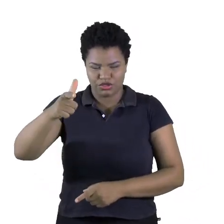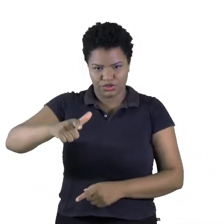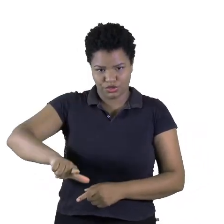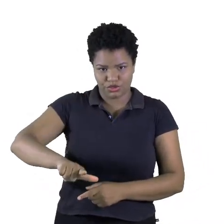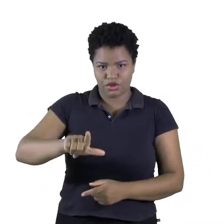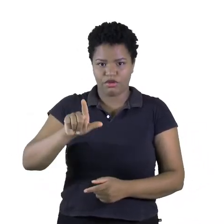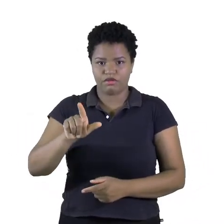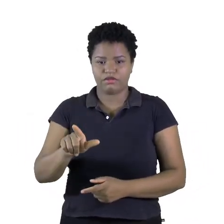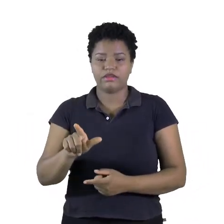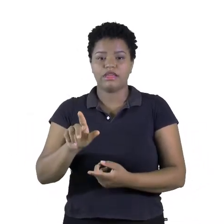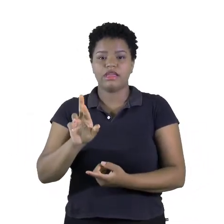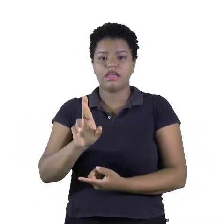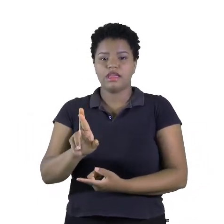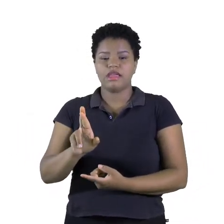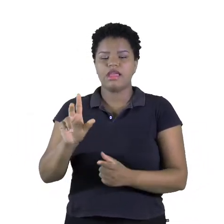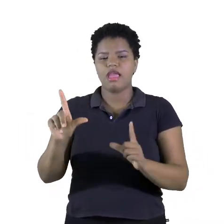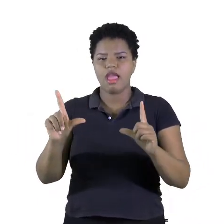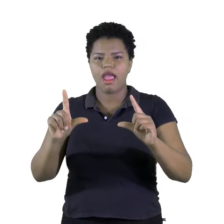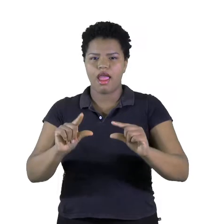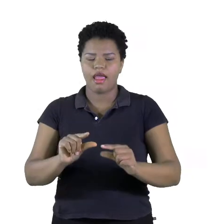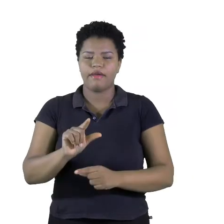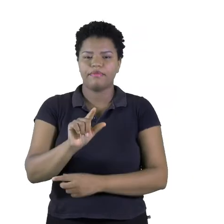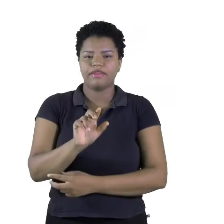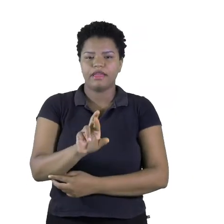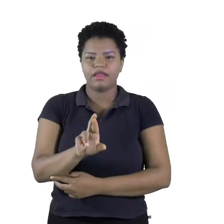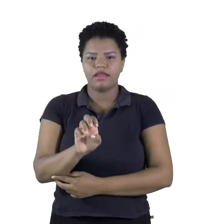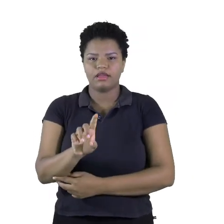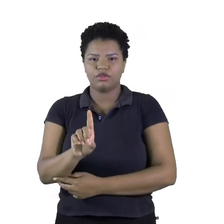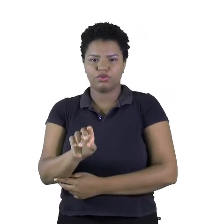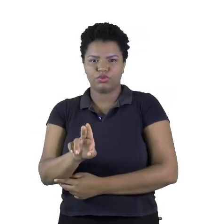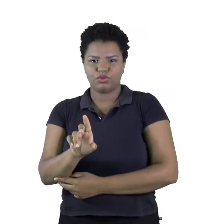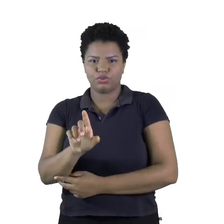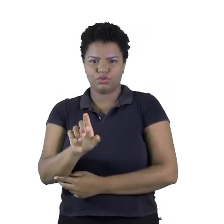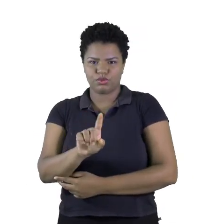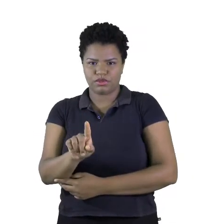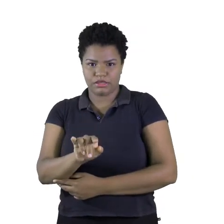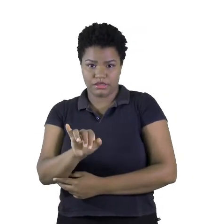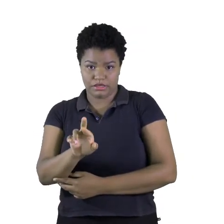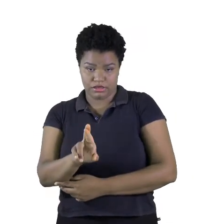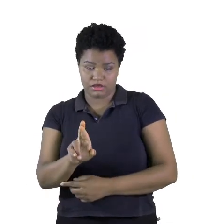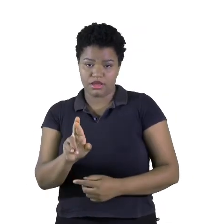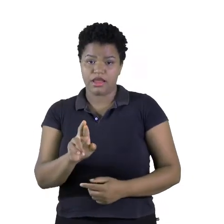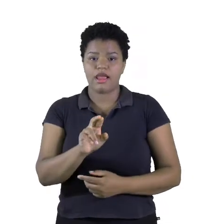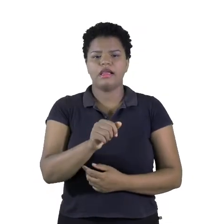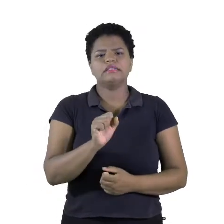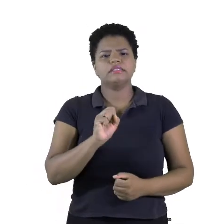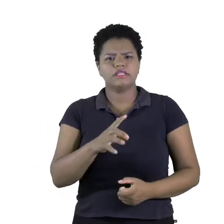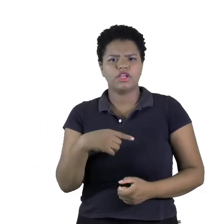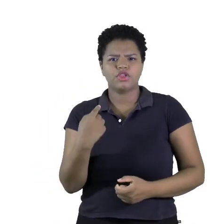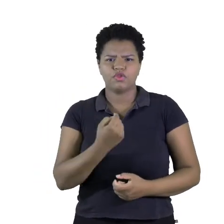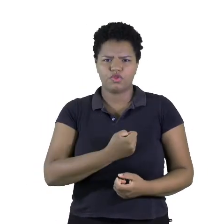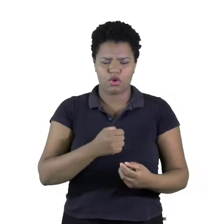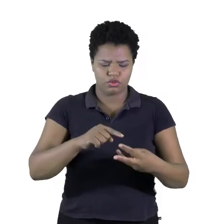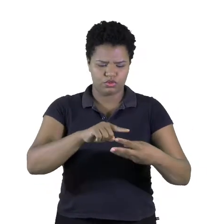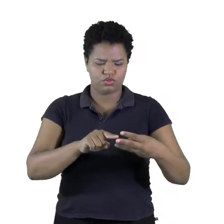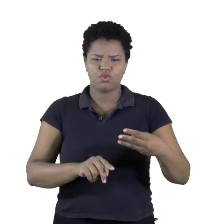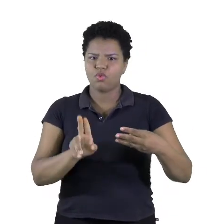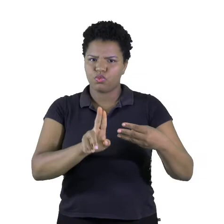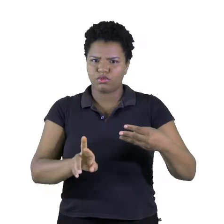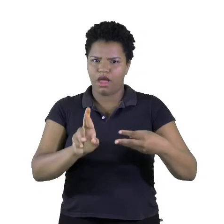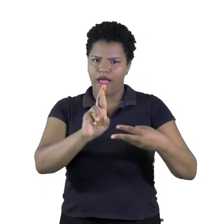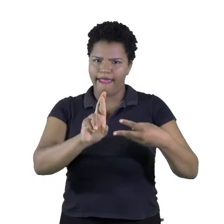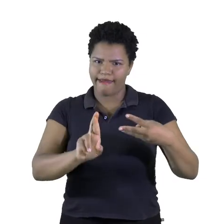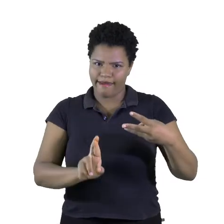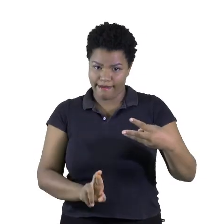nossa vida, o nosso lixo vai diminuir. A gente vai começar a reciclar aquilo que nós utilizamos. Às vezes uma